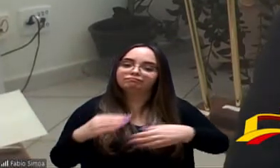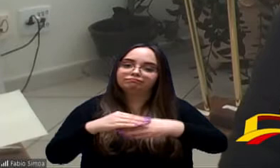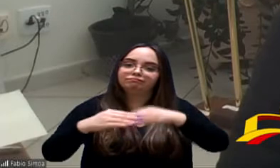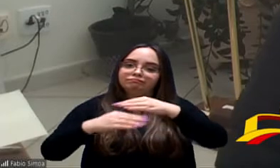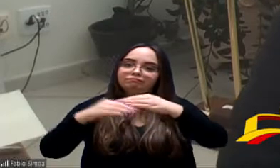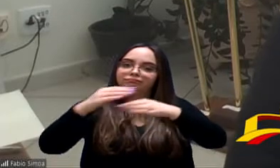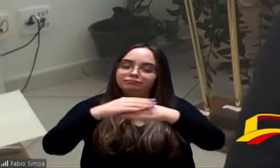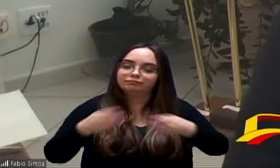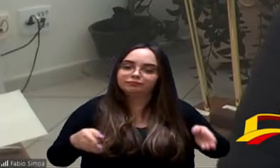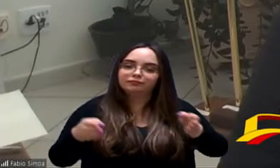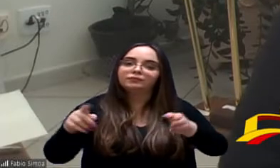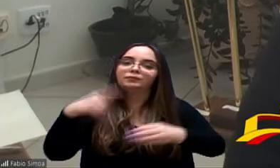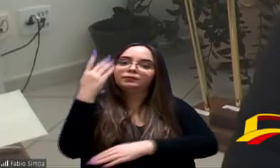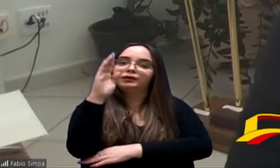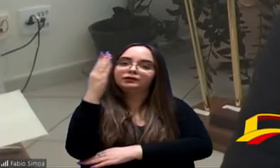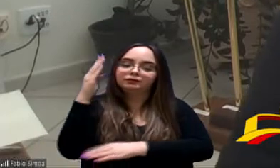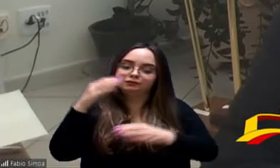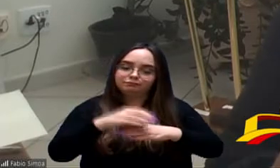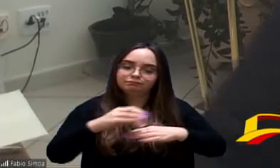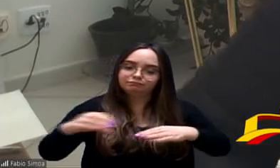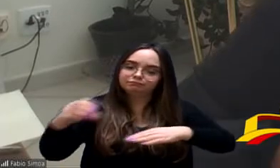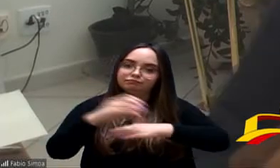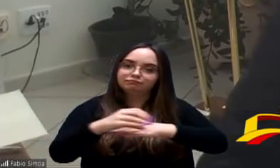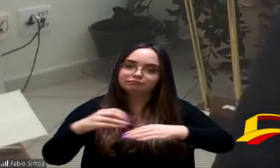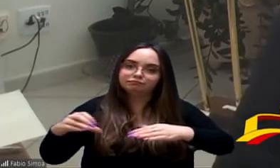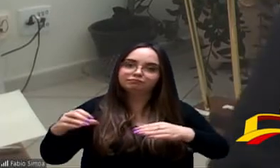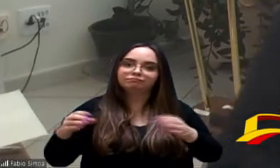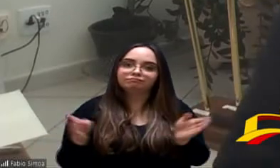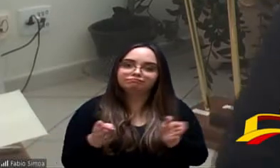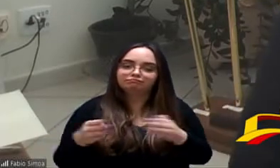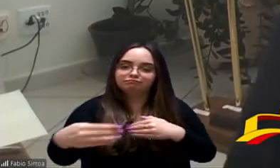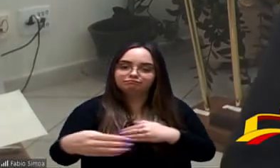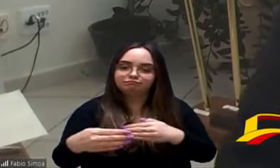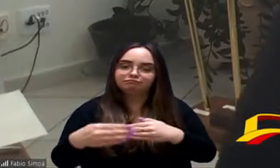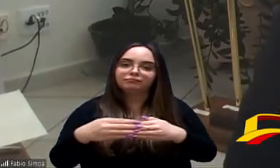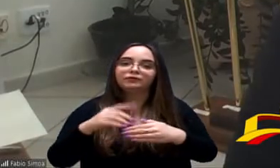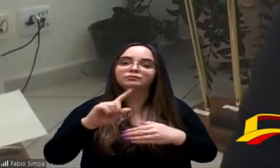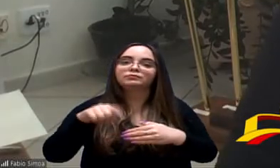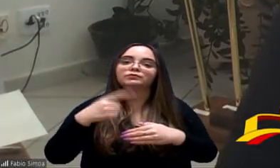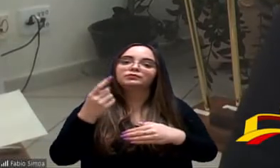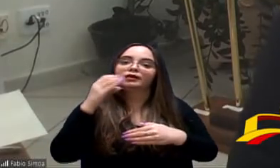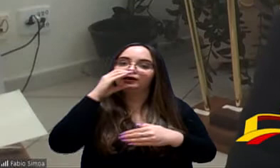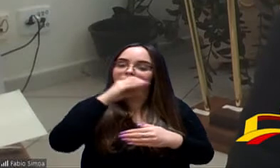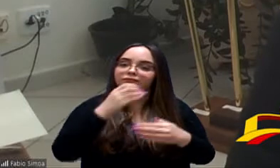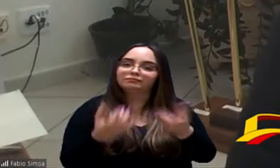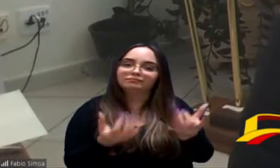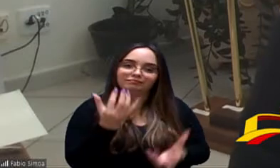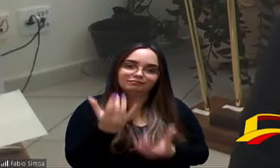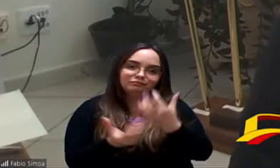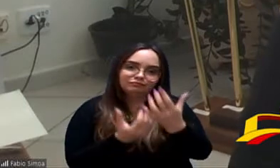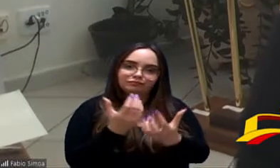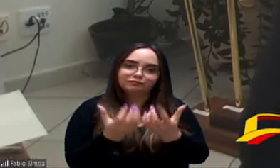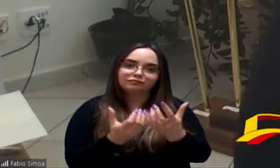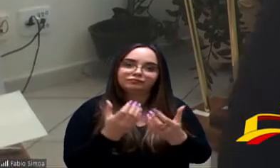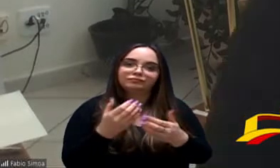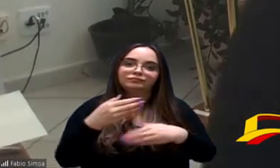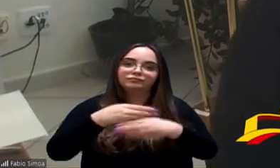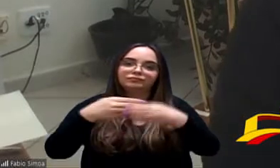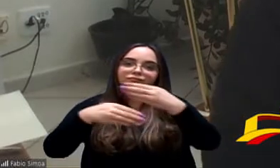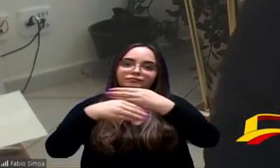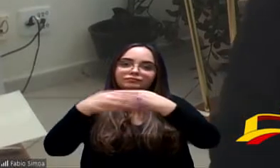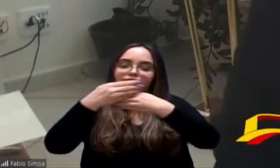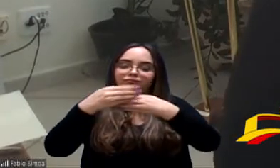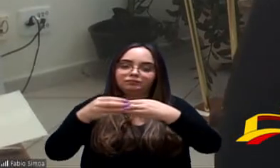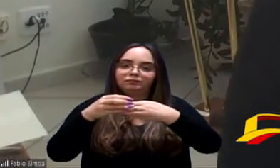era retirado com arco de pau e arame. E, depois de seco, os tijolos eram queimados em fornos de tijolos com paredes grossas. Creio